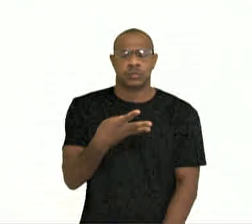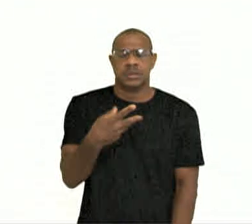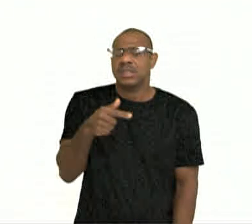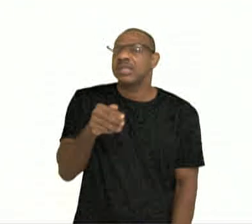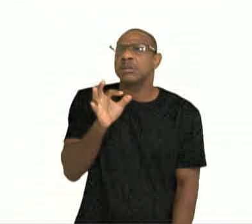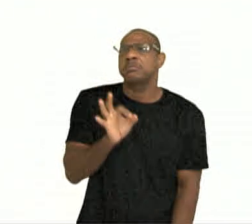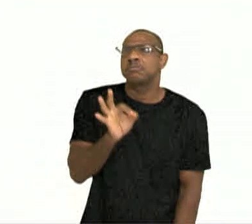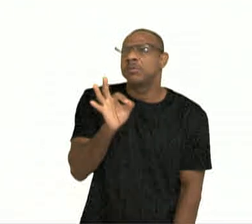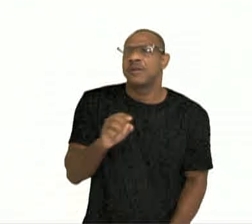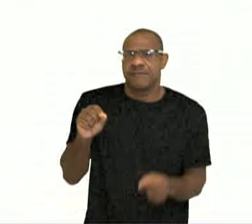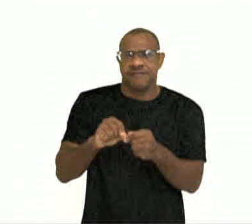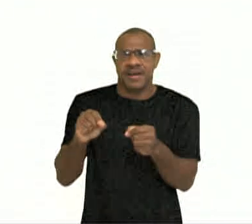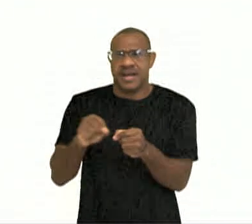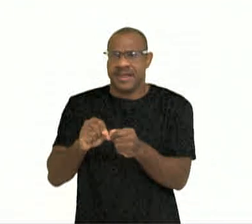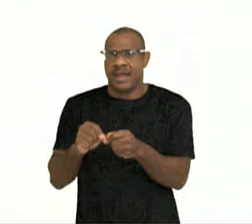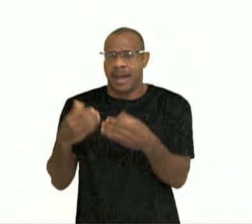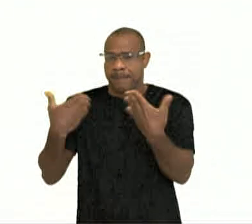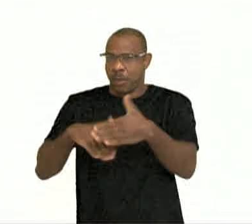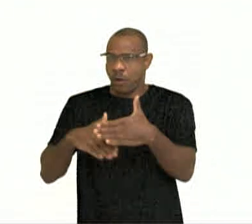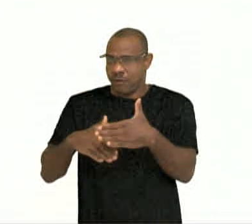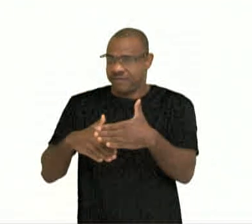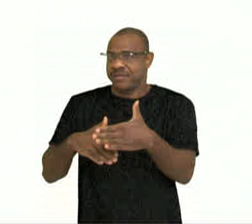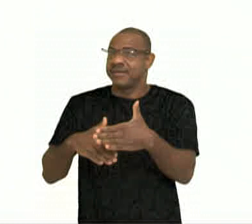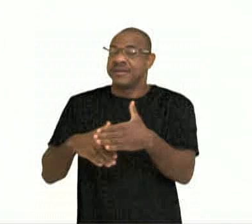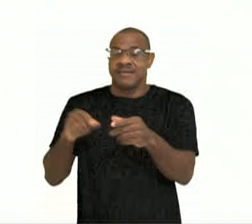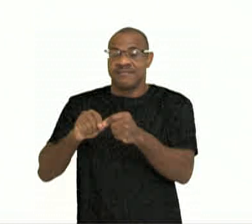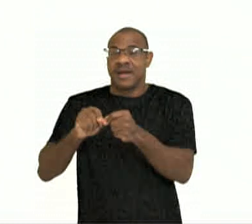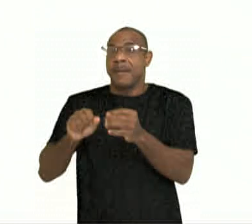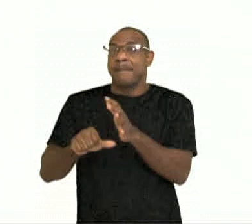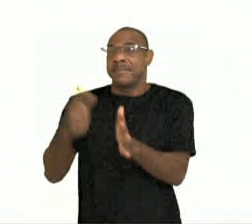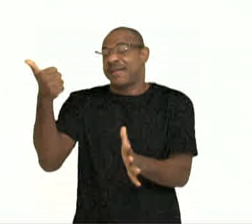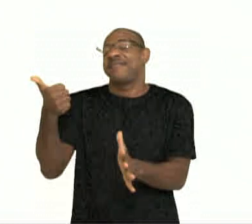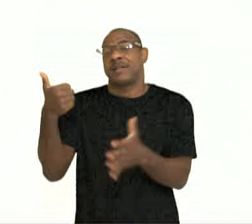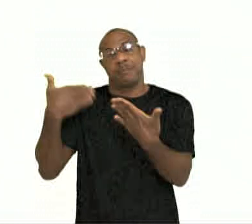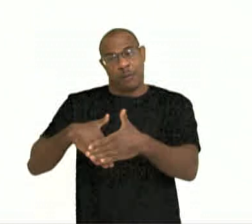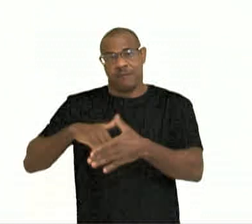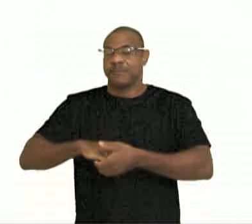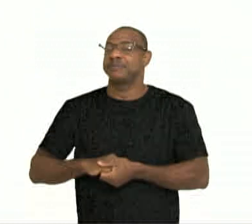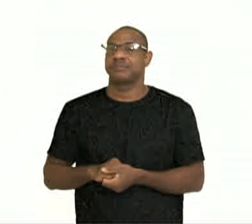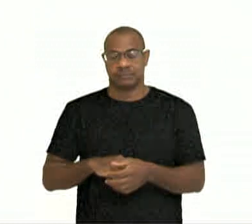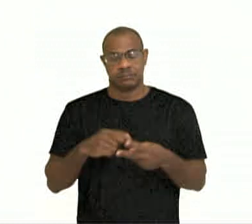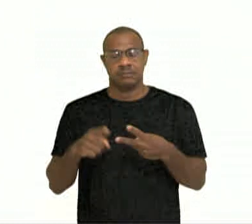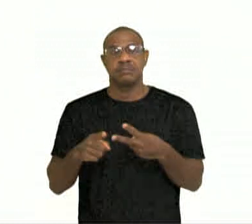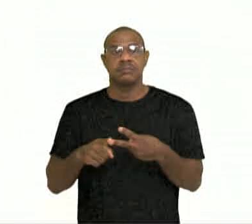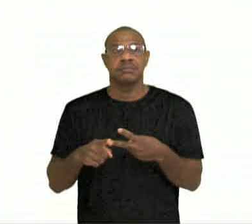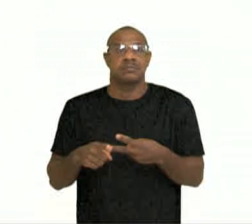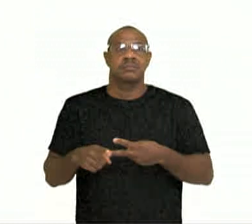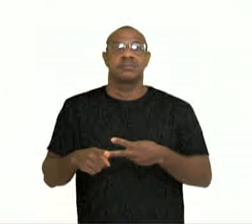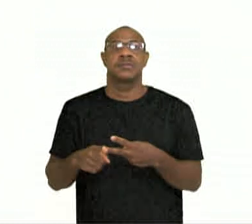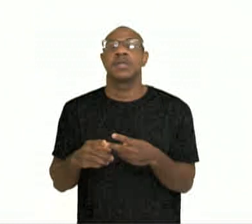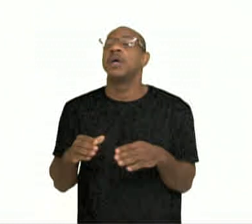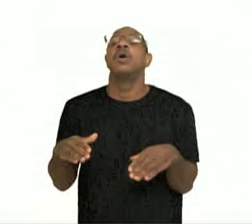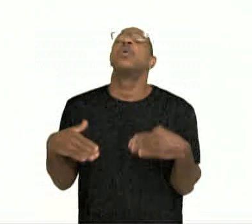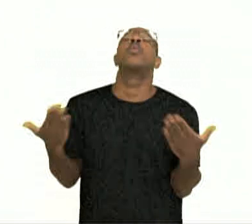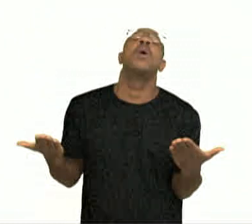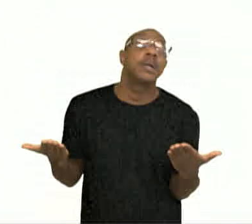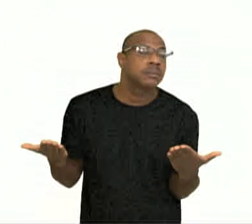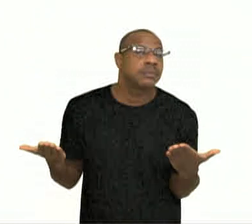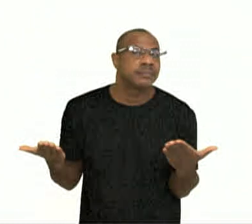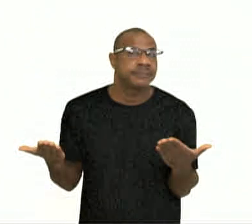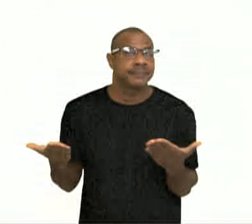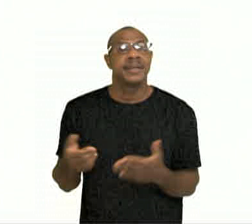47% dos que farão a prova do Enem a farão pela primeira vez. Quando? No Enem